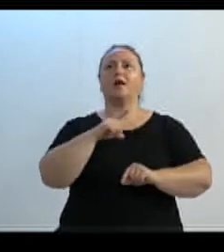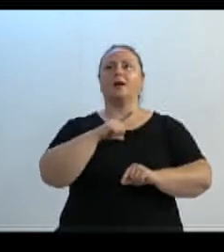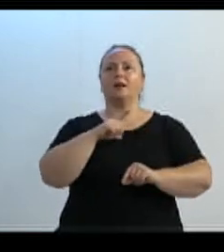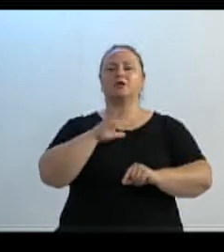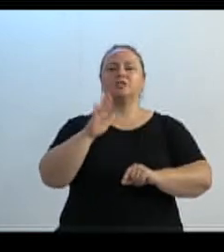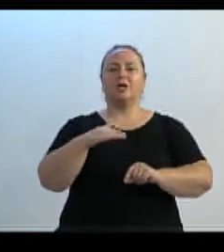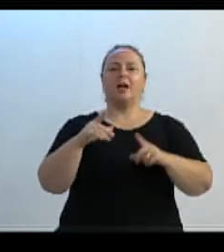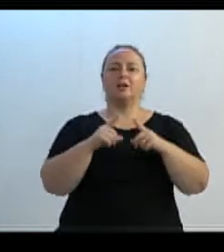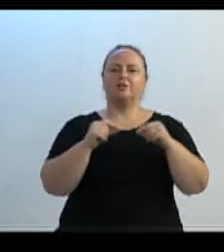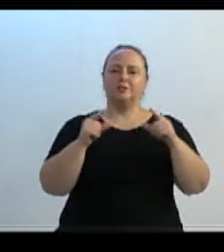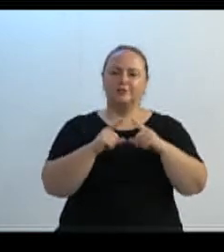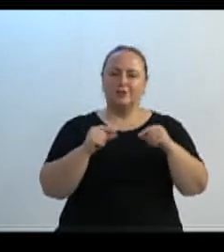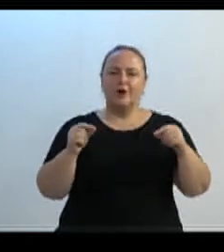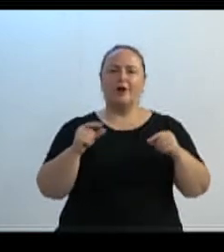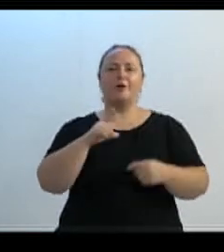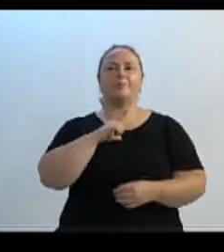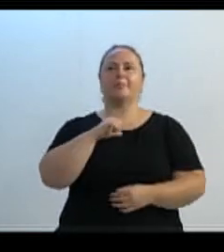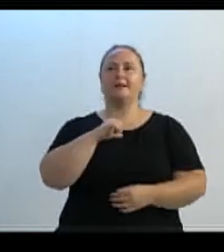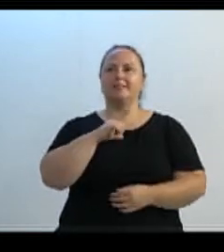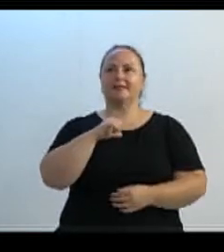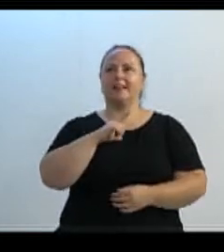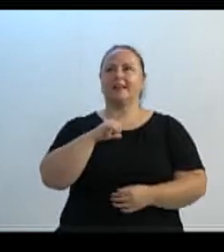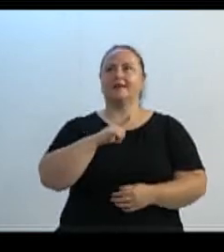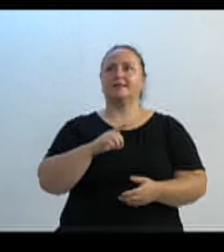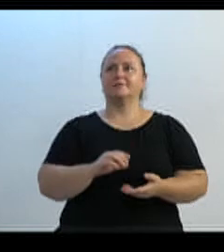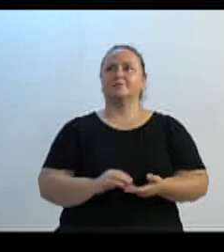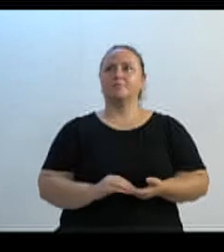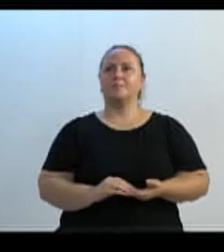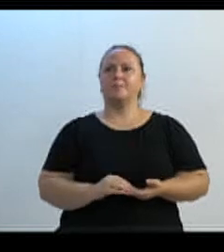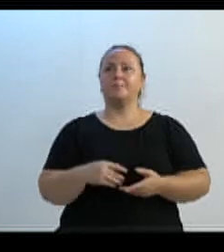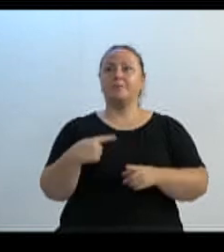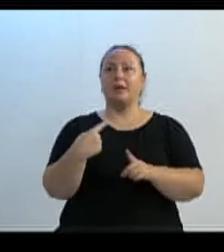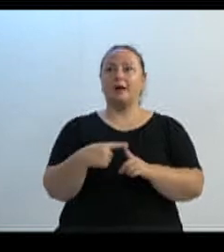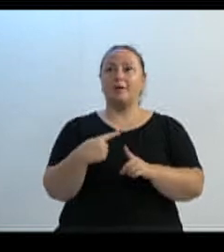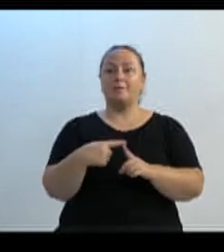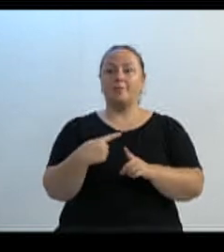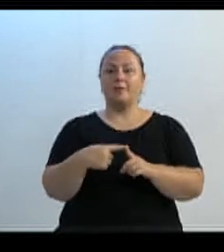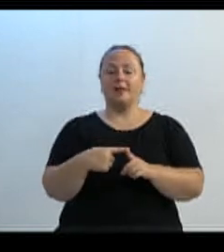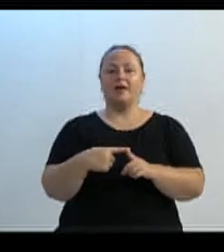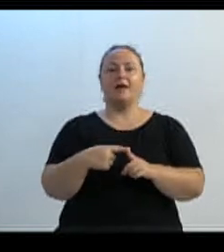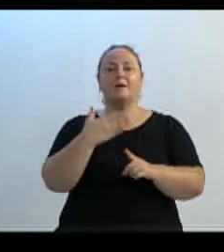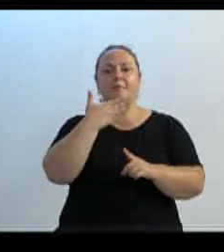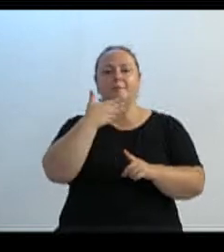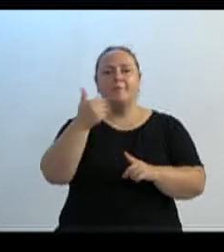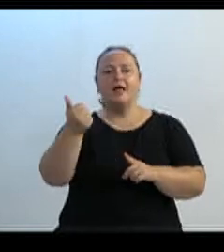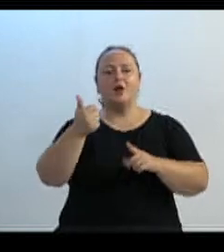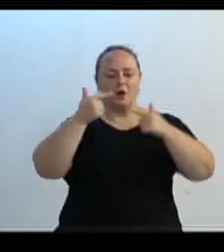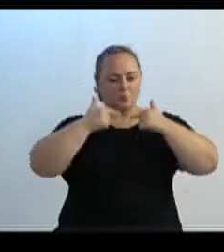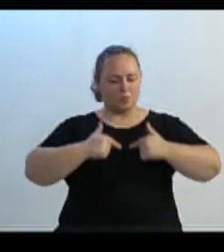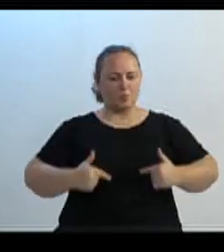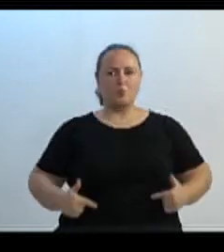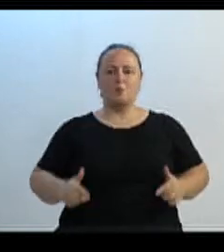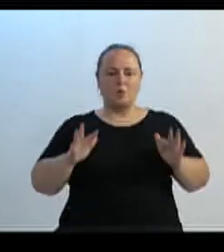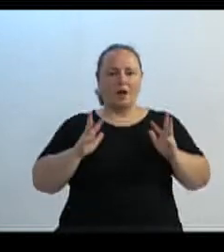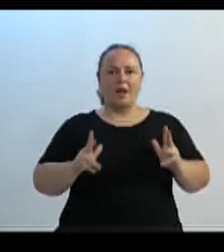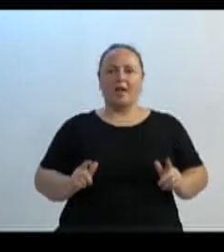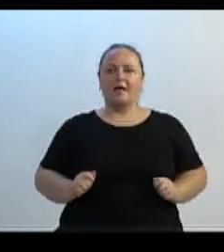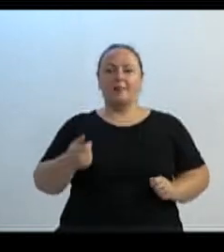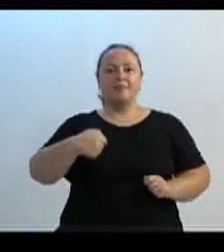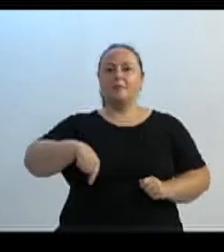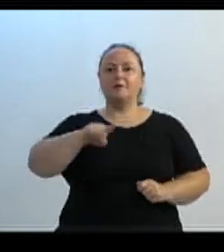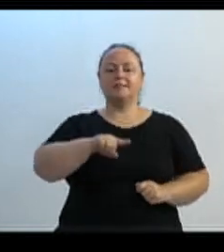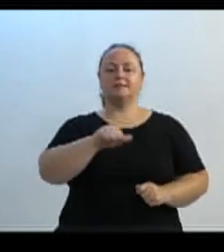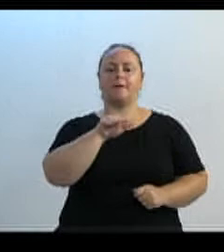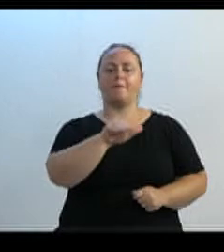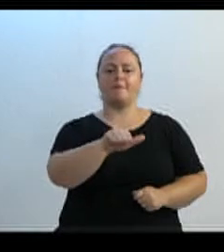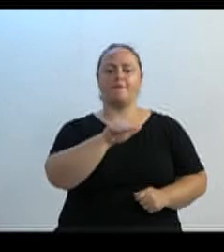já está dando um resultado muito interessante, porque ela facilita os processos de higiene para que as pessoas não precisem ter tanto contato.